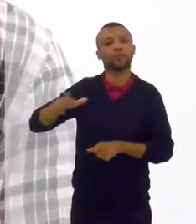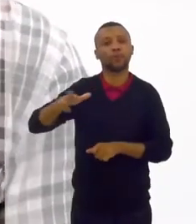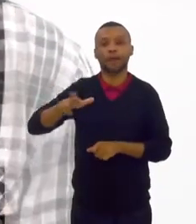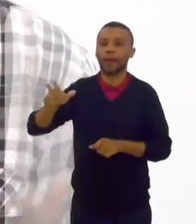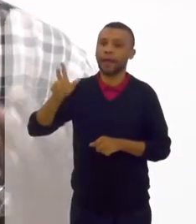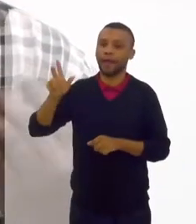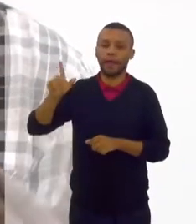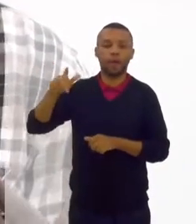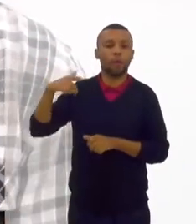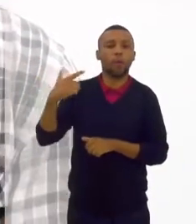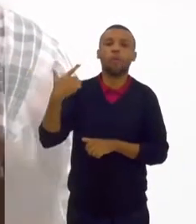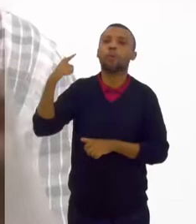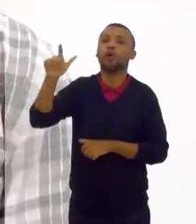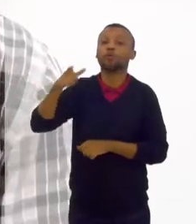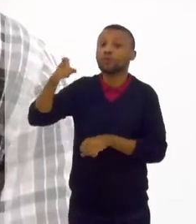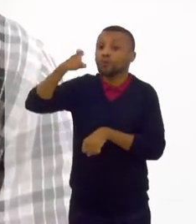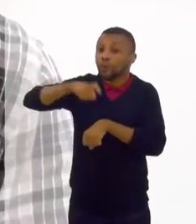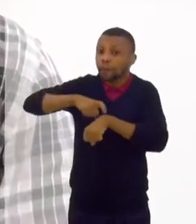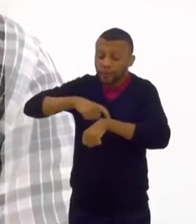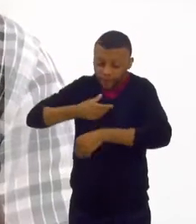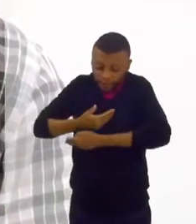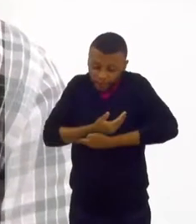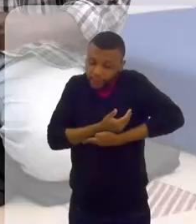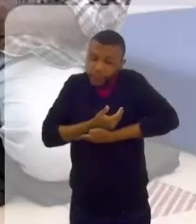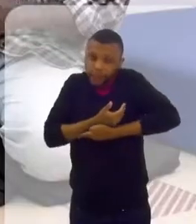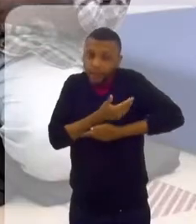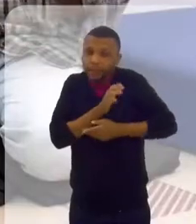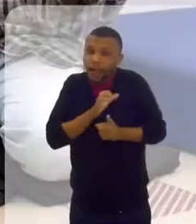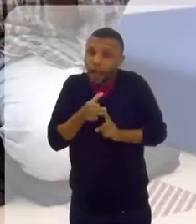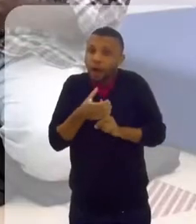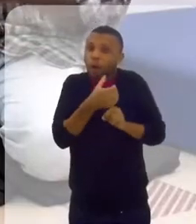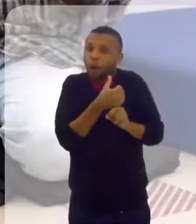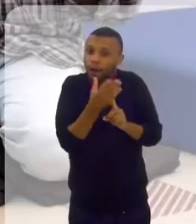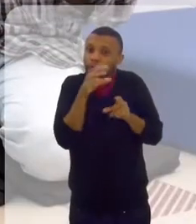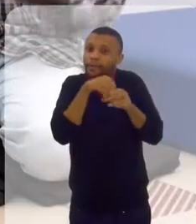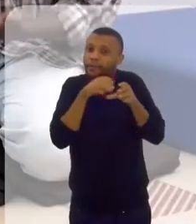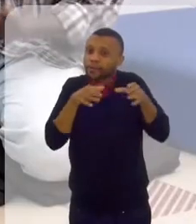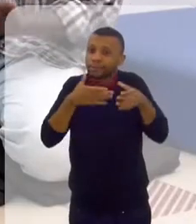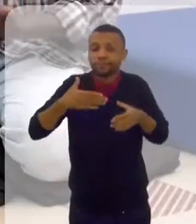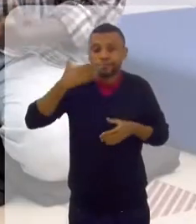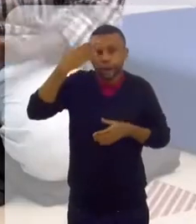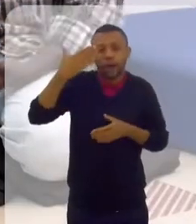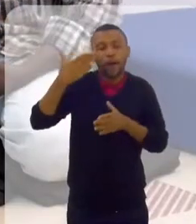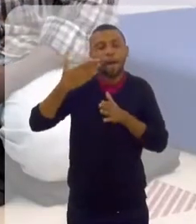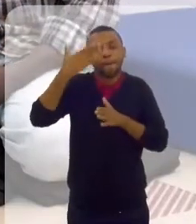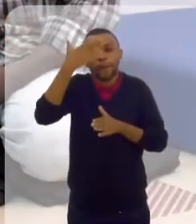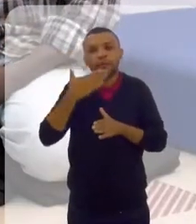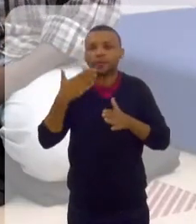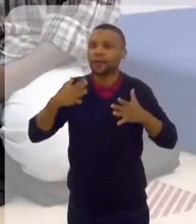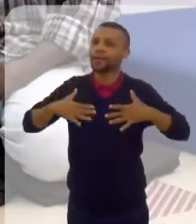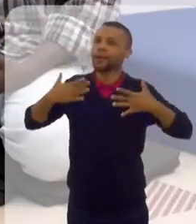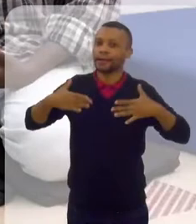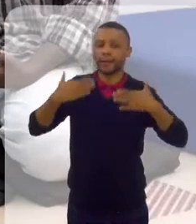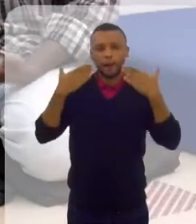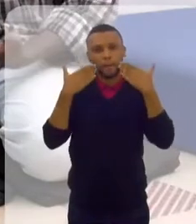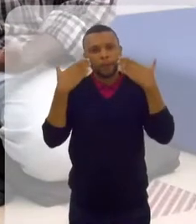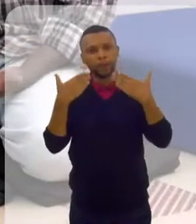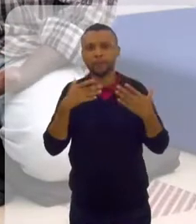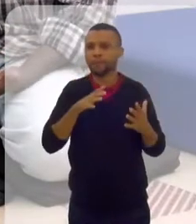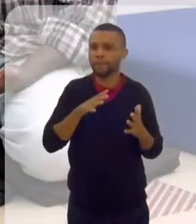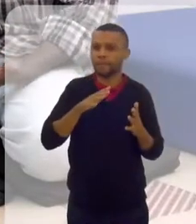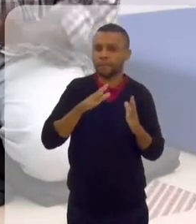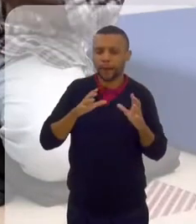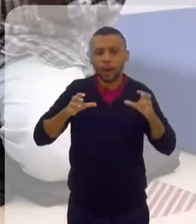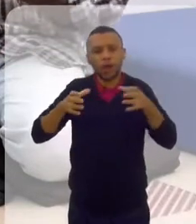ritual. Certo. Mas isso é o acolhimento da criança dentro da comunidade. Mostrando a alegria e a expressão também. Da sua alegria para a isso, comunidade.